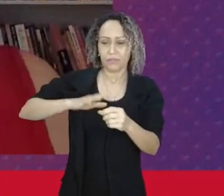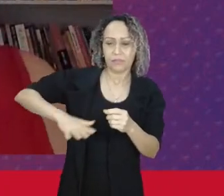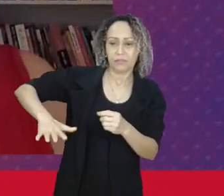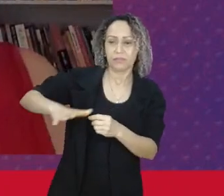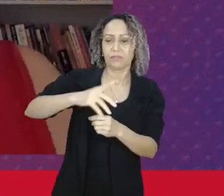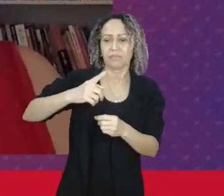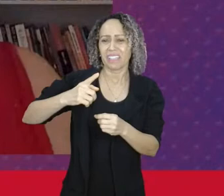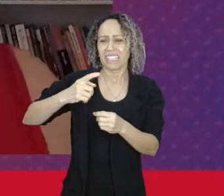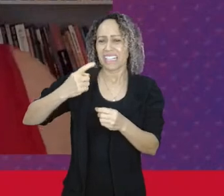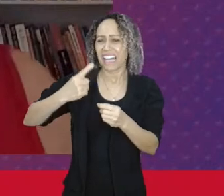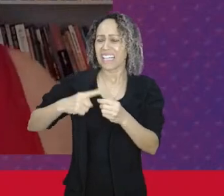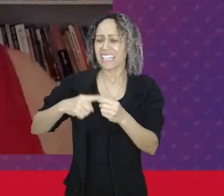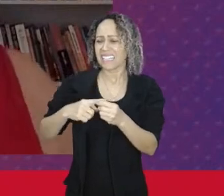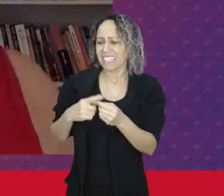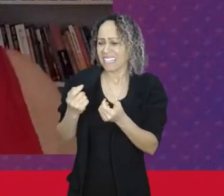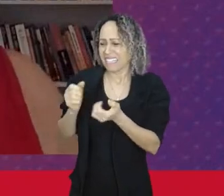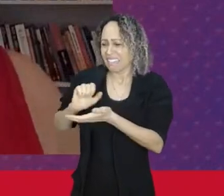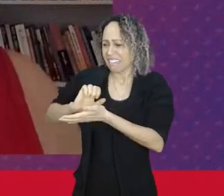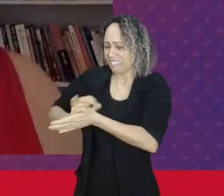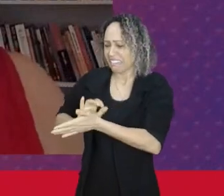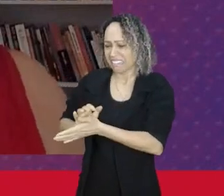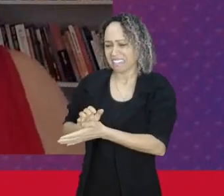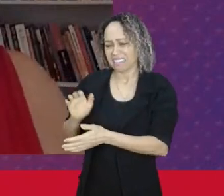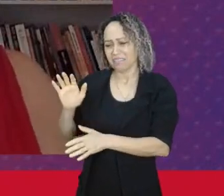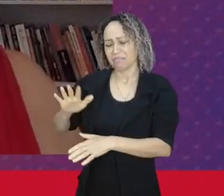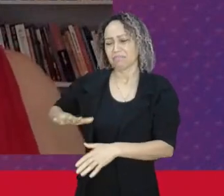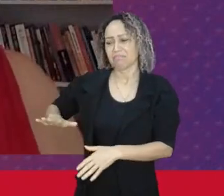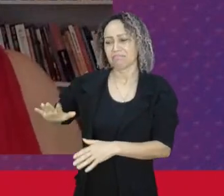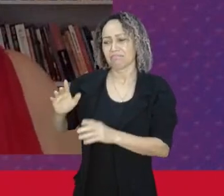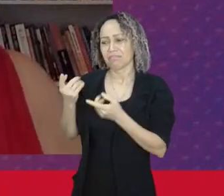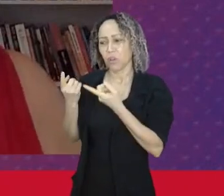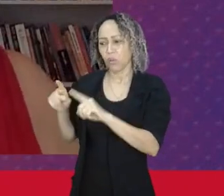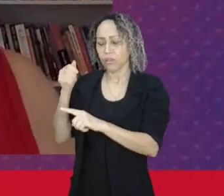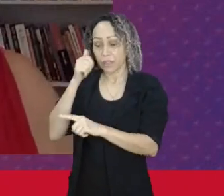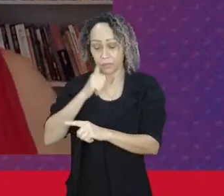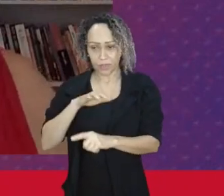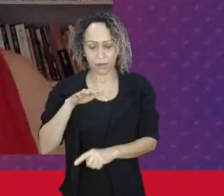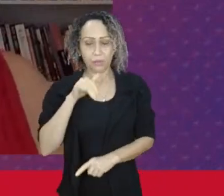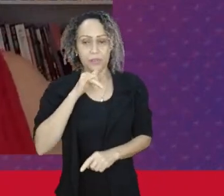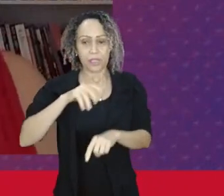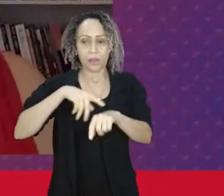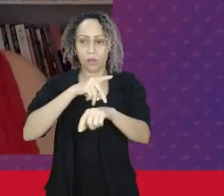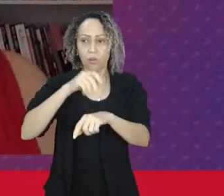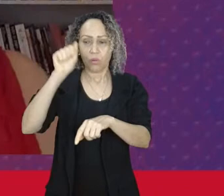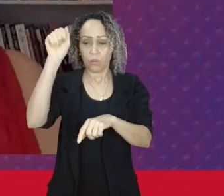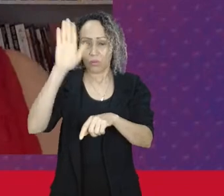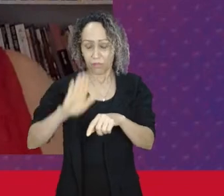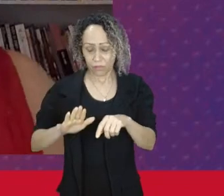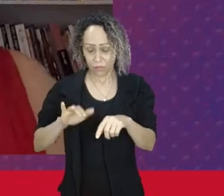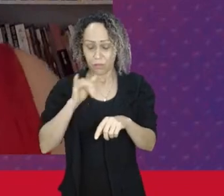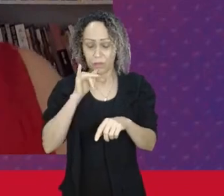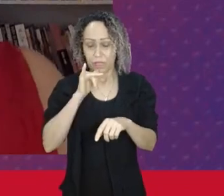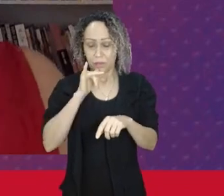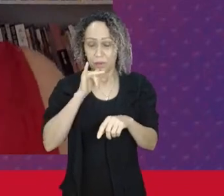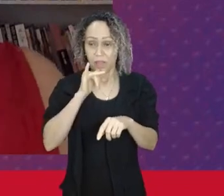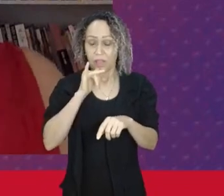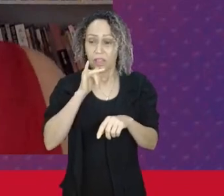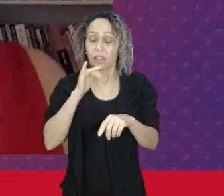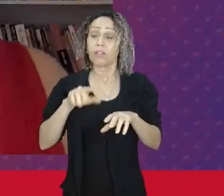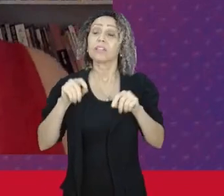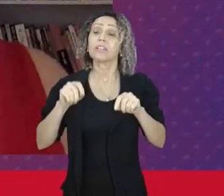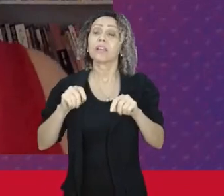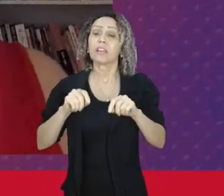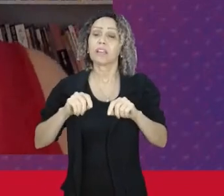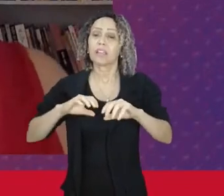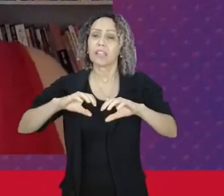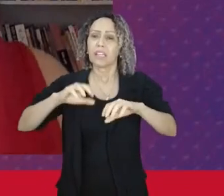as mulheres. Por exemplo, na África do Sul, no pós-apartheid, quando foi se fazer reurbanização dos